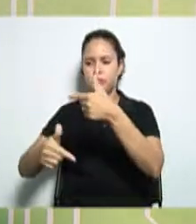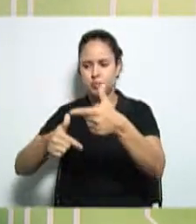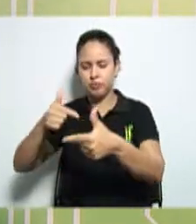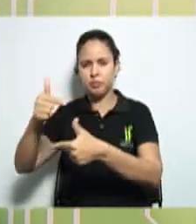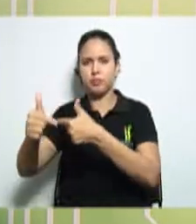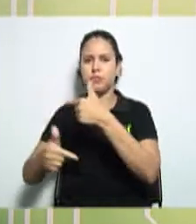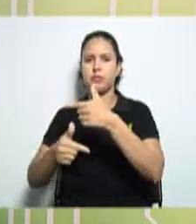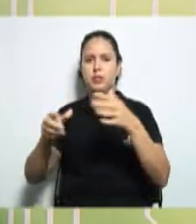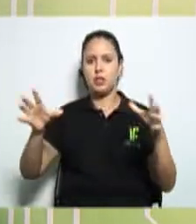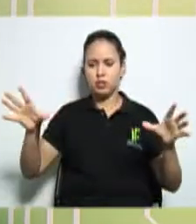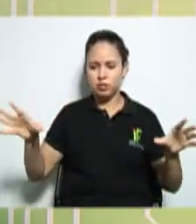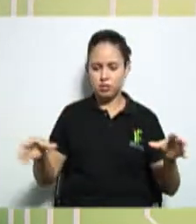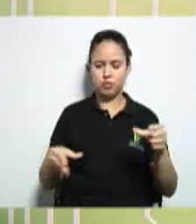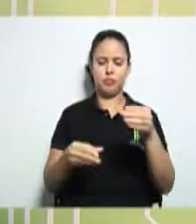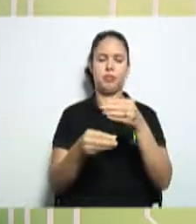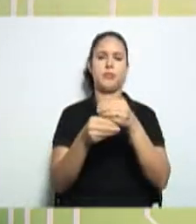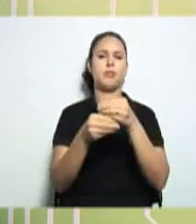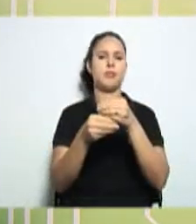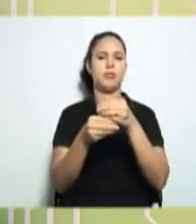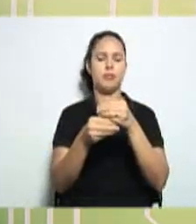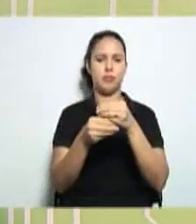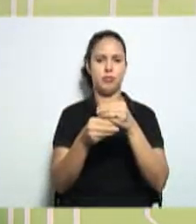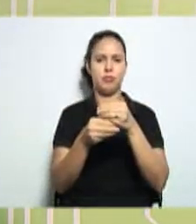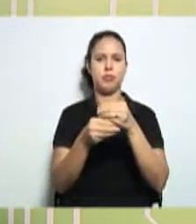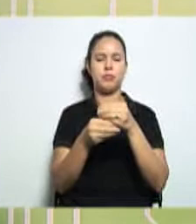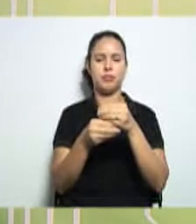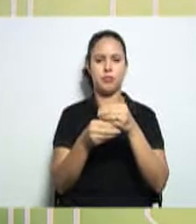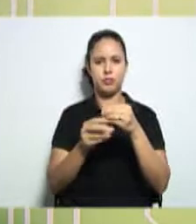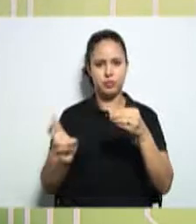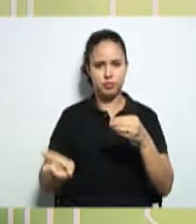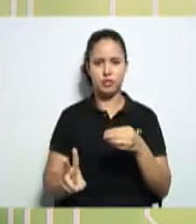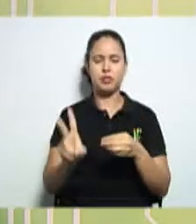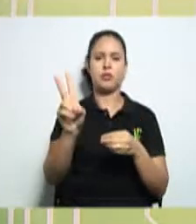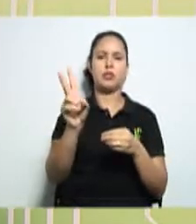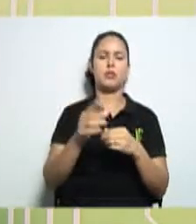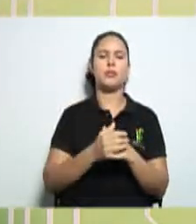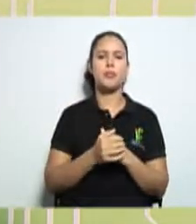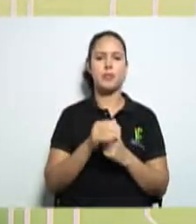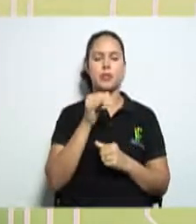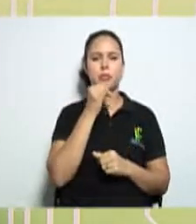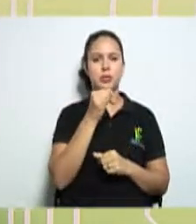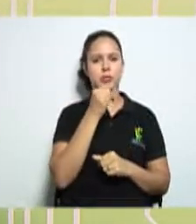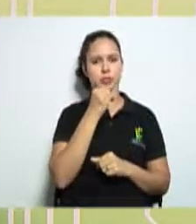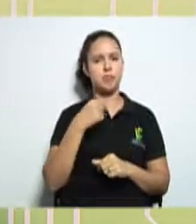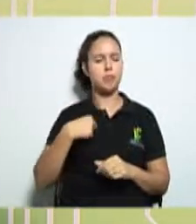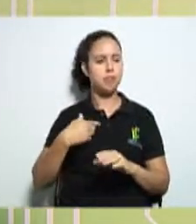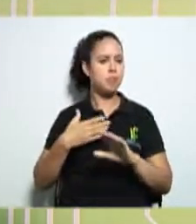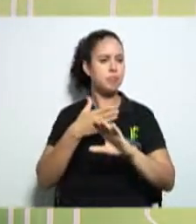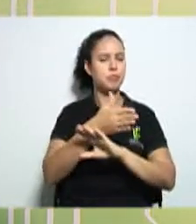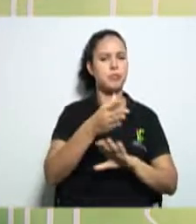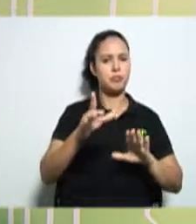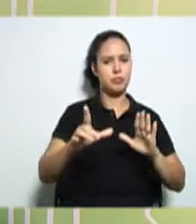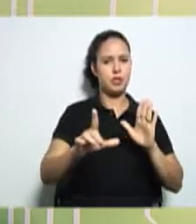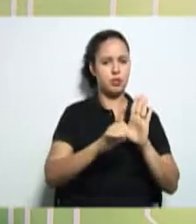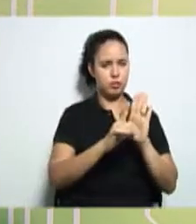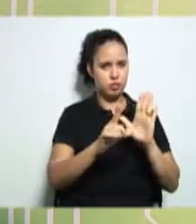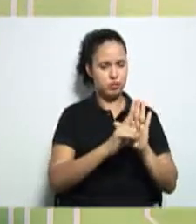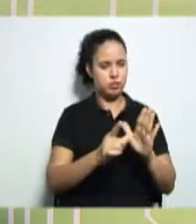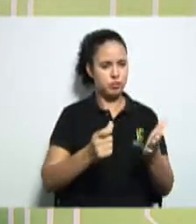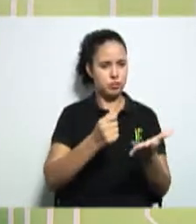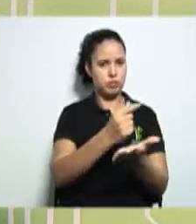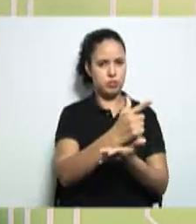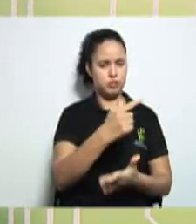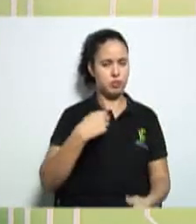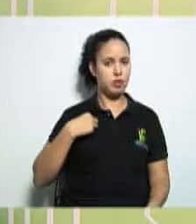emprego um serviço a ele e eu vou estar agregando valor. Um exemplo é quando a gente vai numa loja comprar uma roupa.